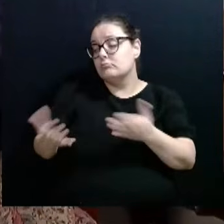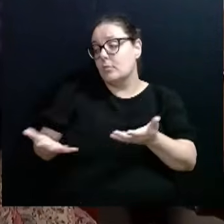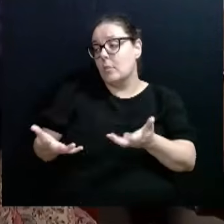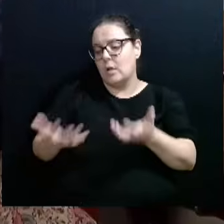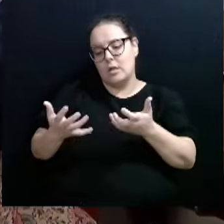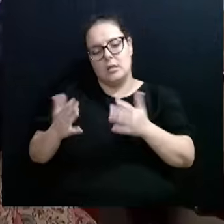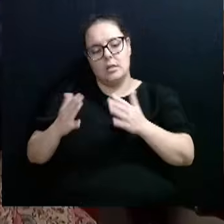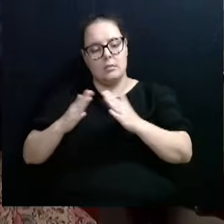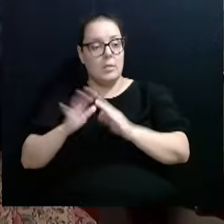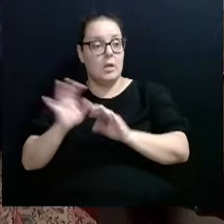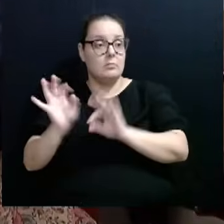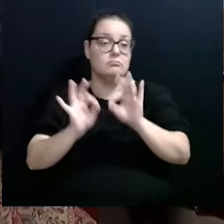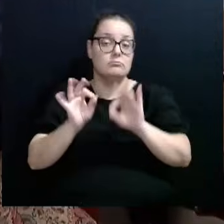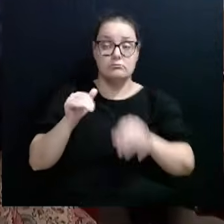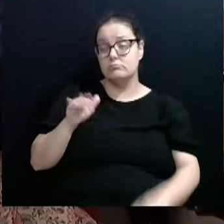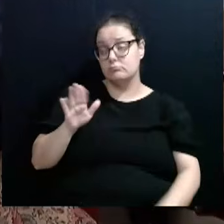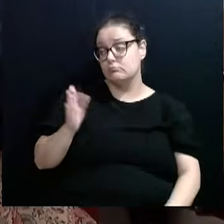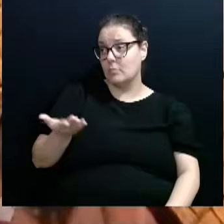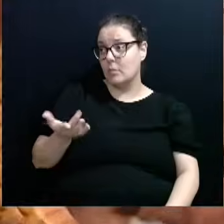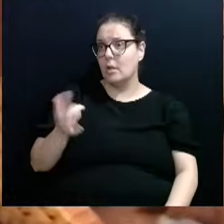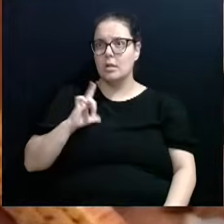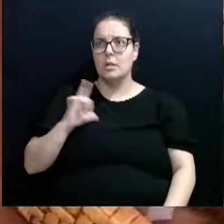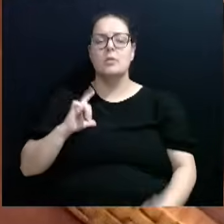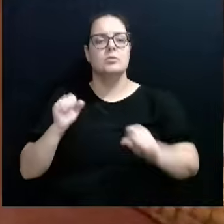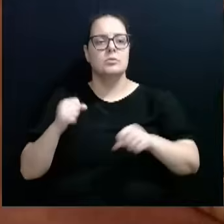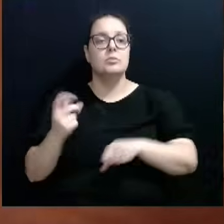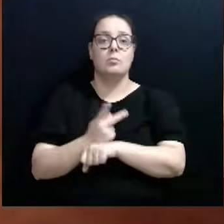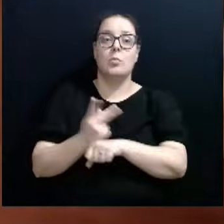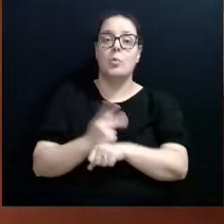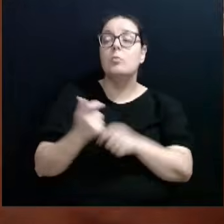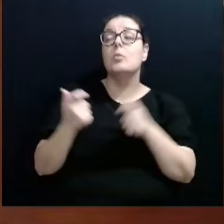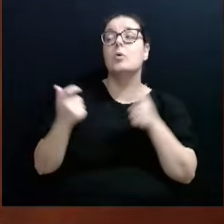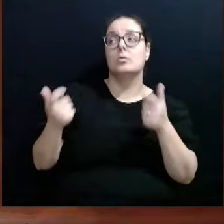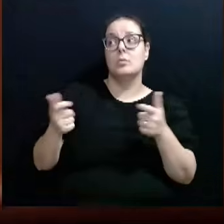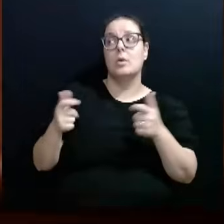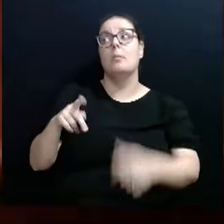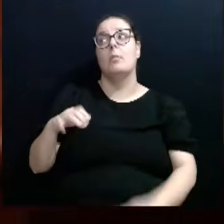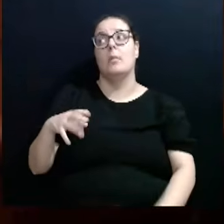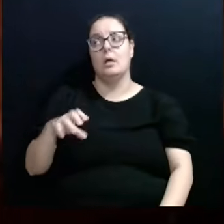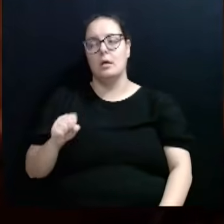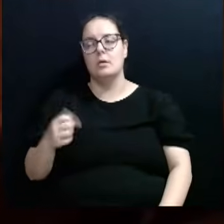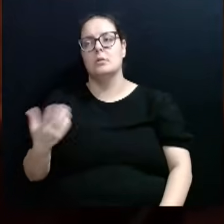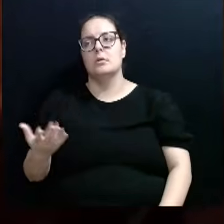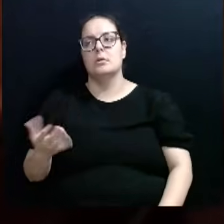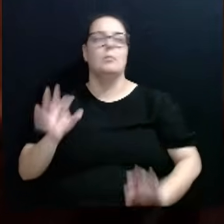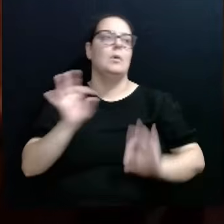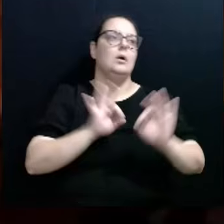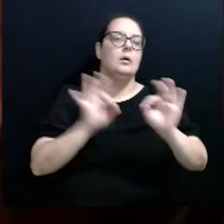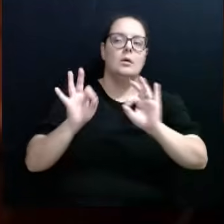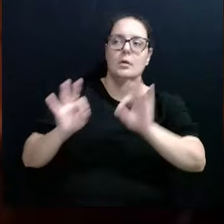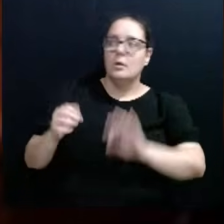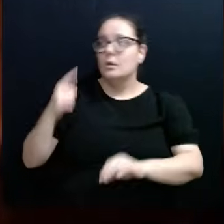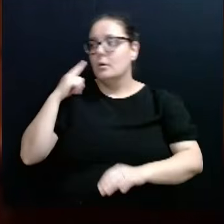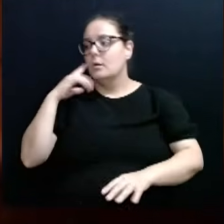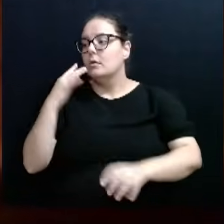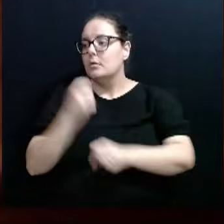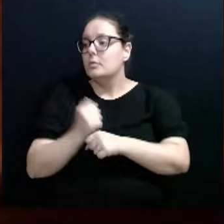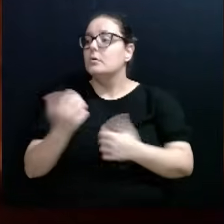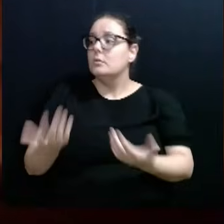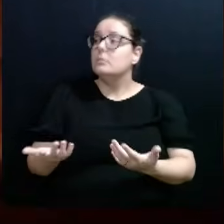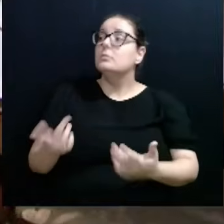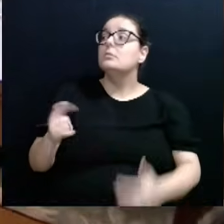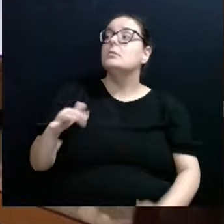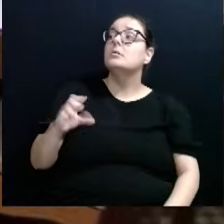arrumada. Então tinha sim uma procura grande de peças para decoração, de um modo geral, e entre as peças de decorações,